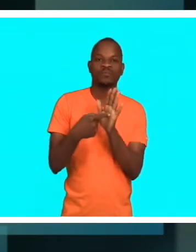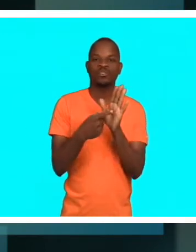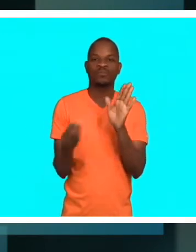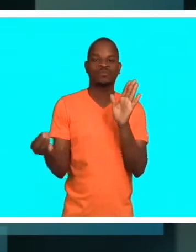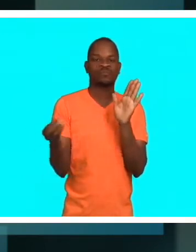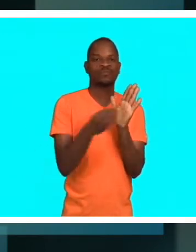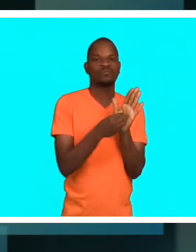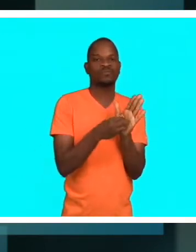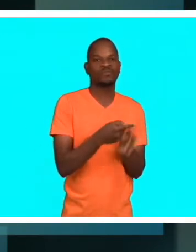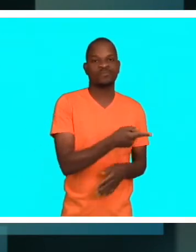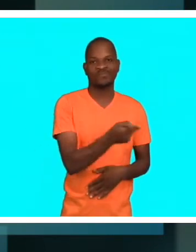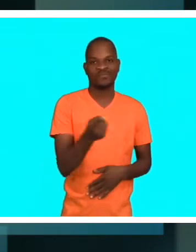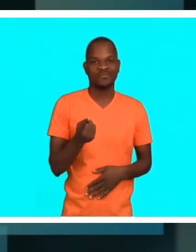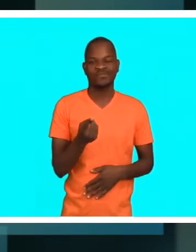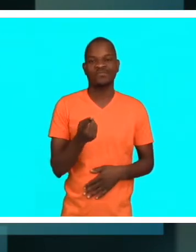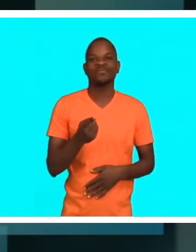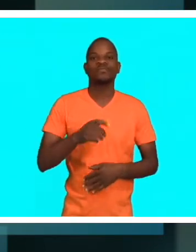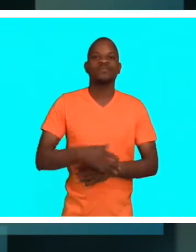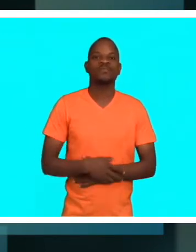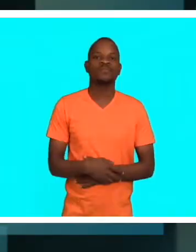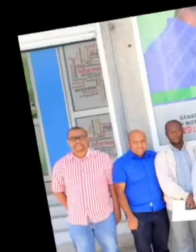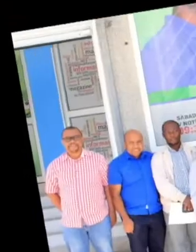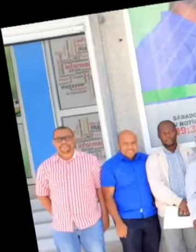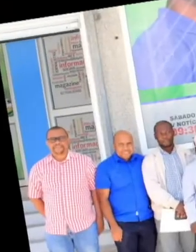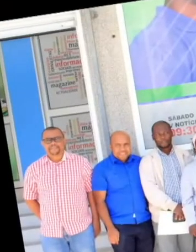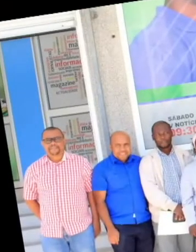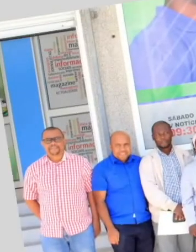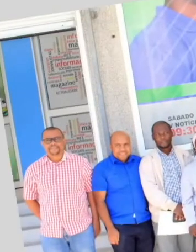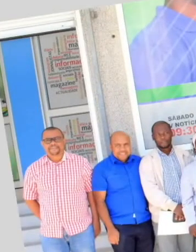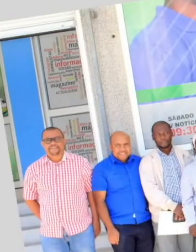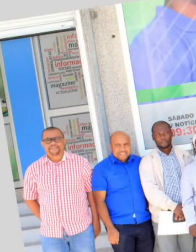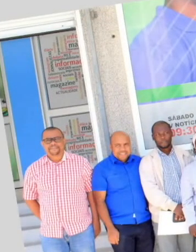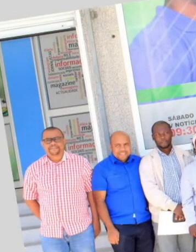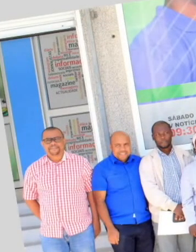família para constar no álbum das boas lembranças.